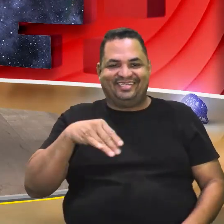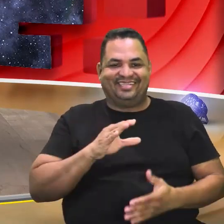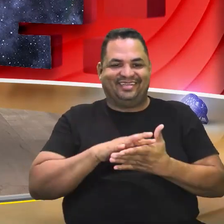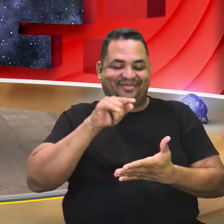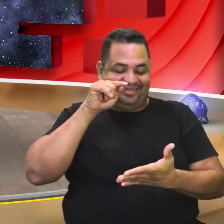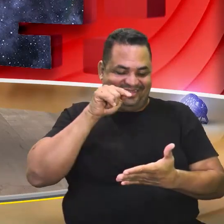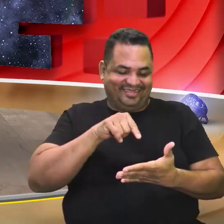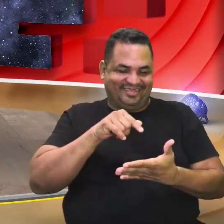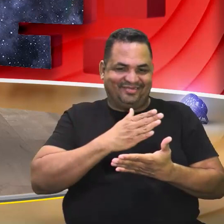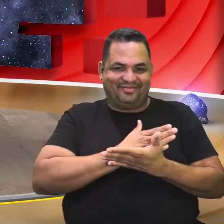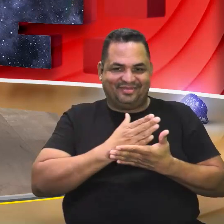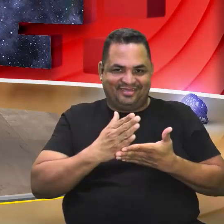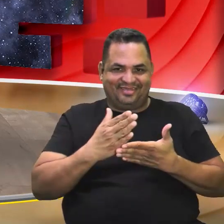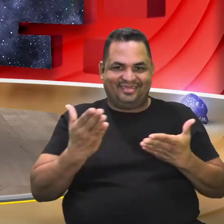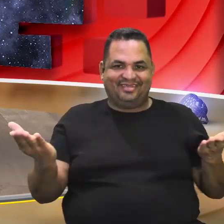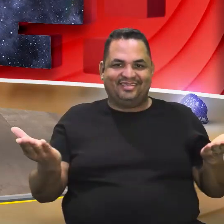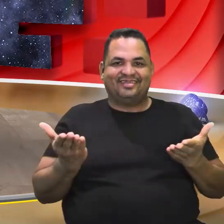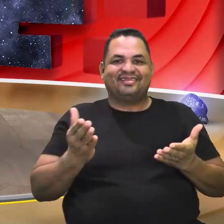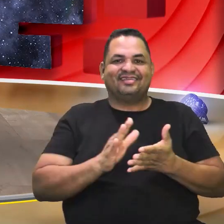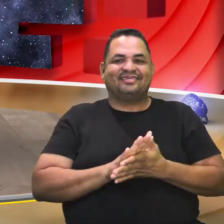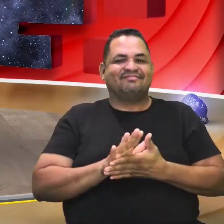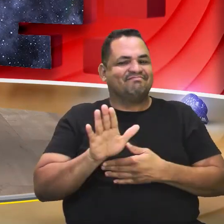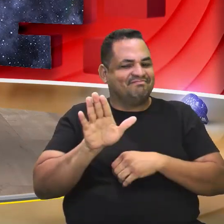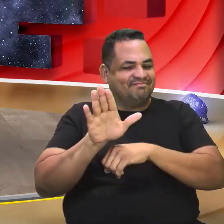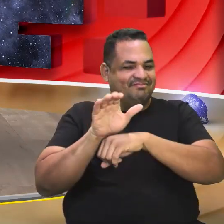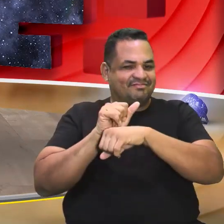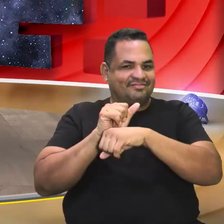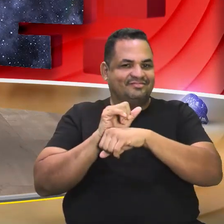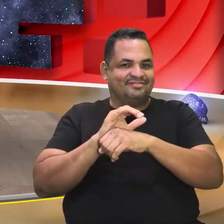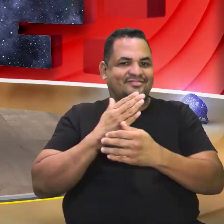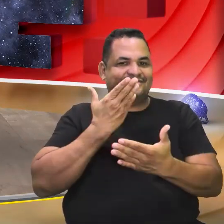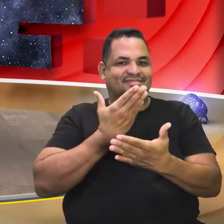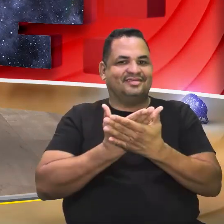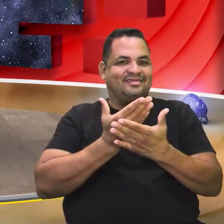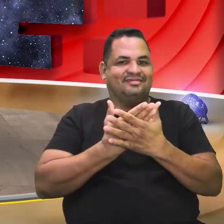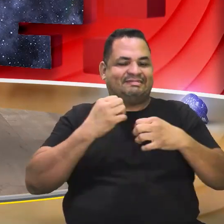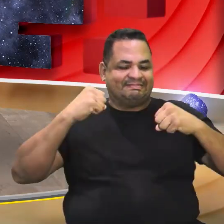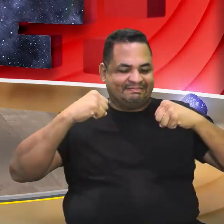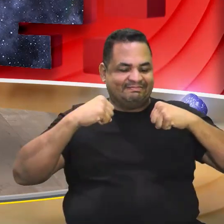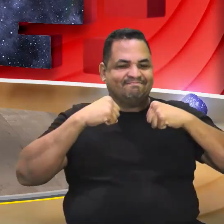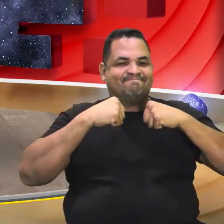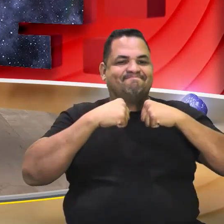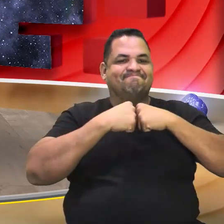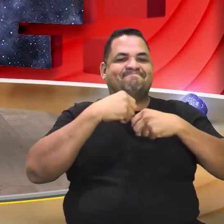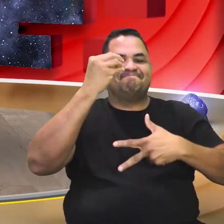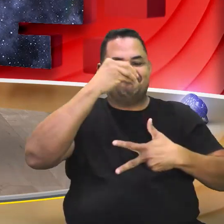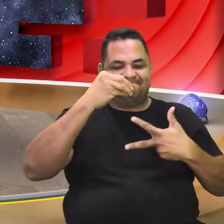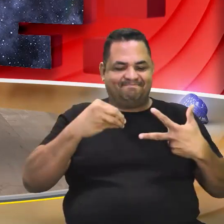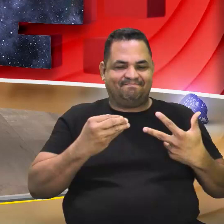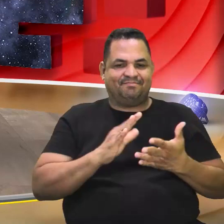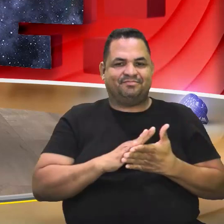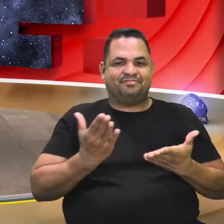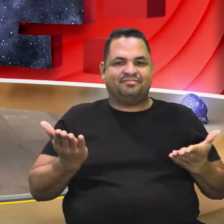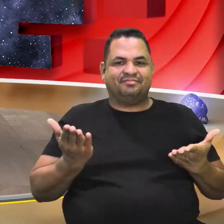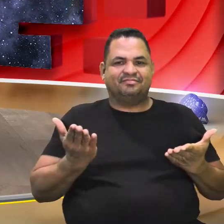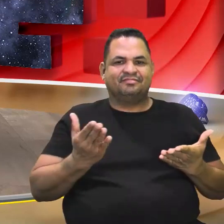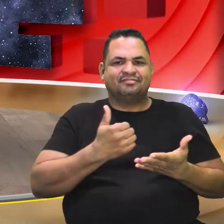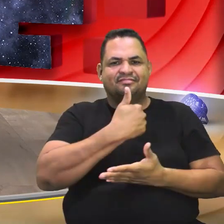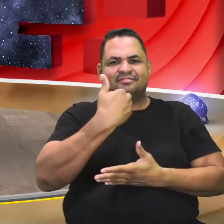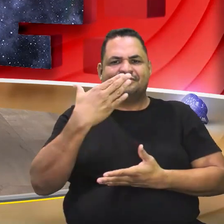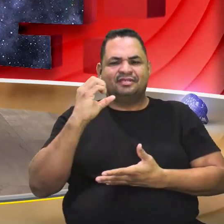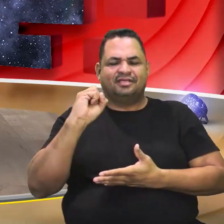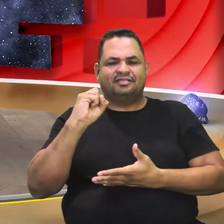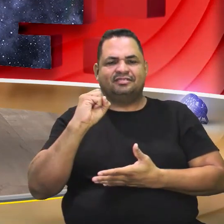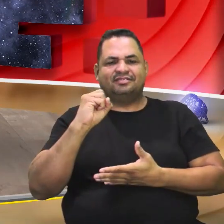o play. Peraí, essa chamada é para mais uma aula do Enem já? Com certeza, já. Então quer dizer que 10